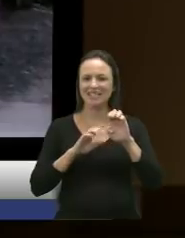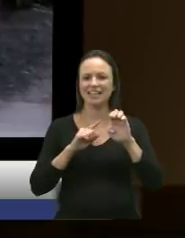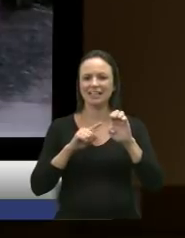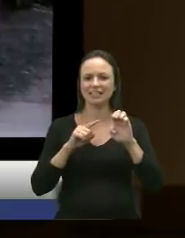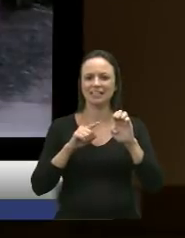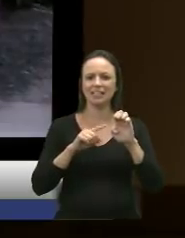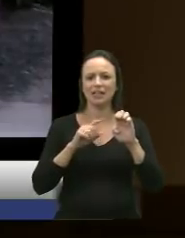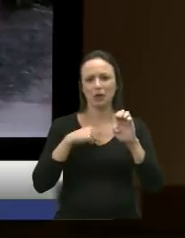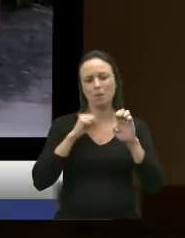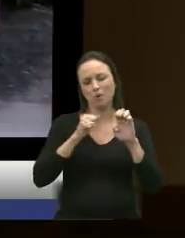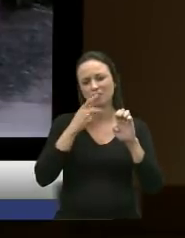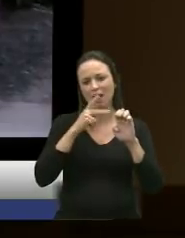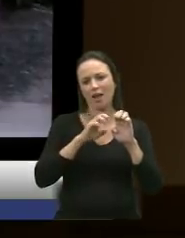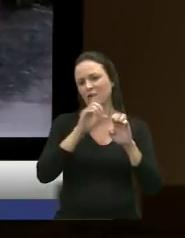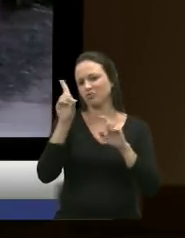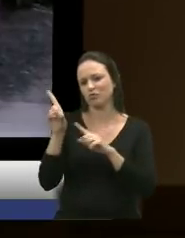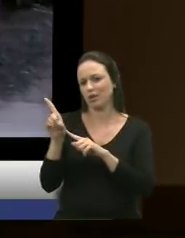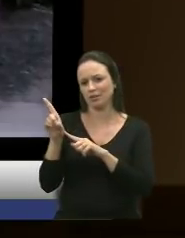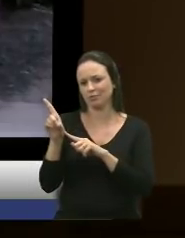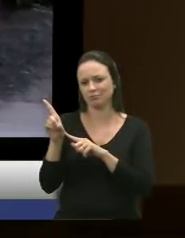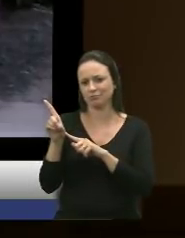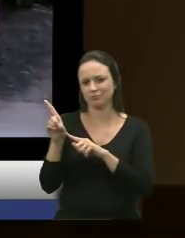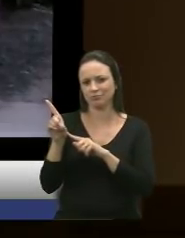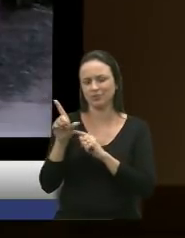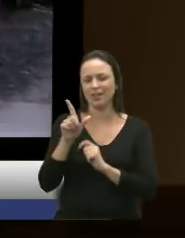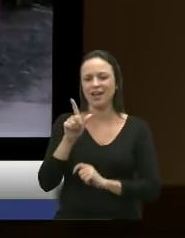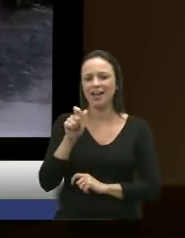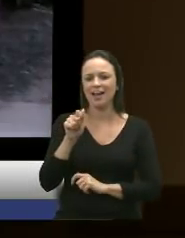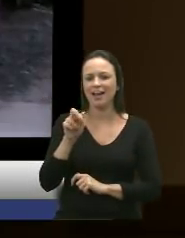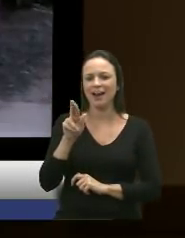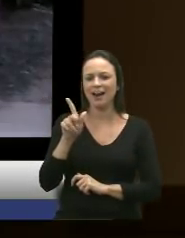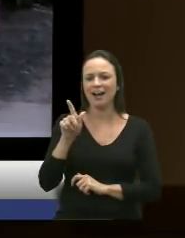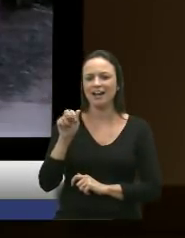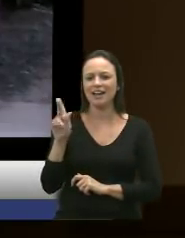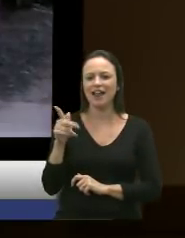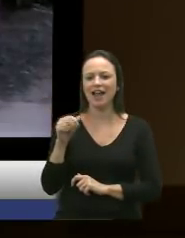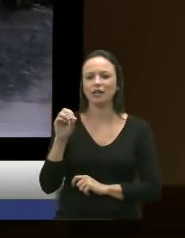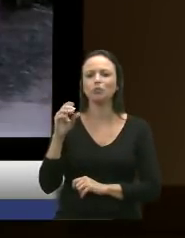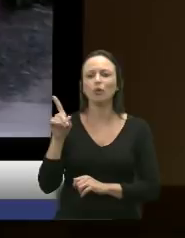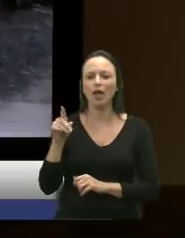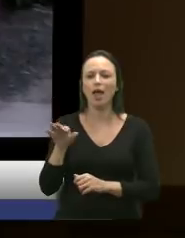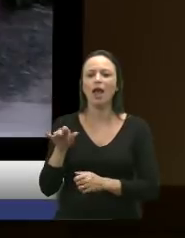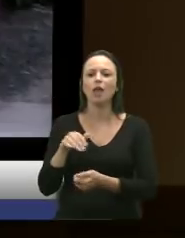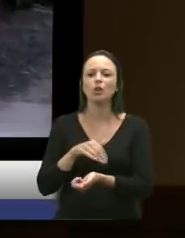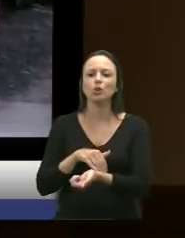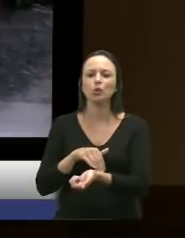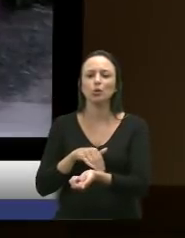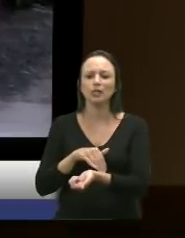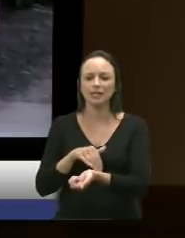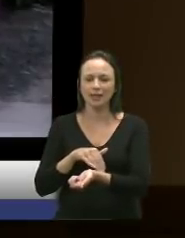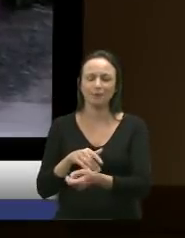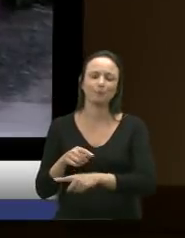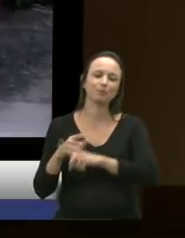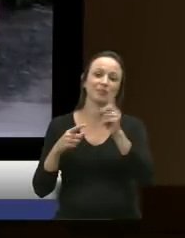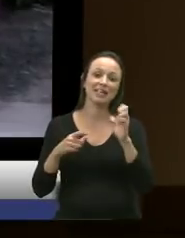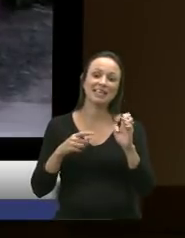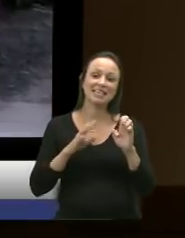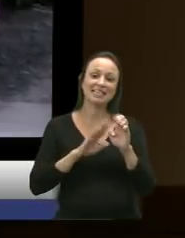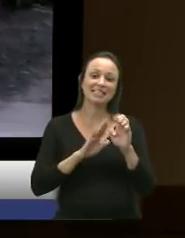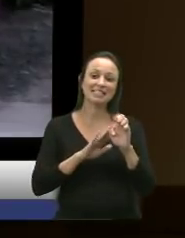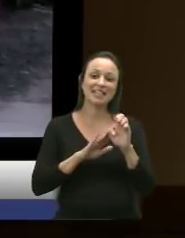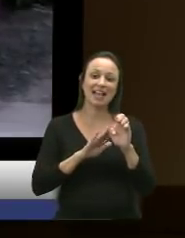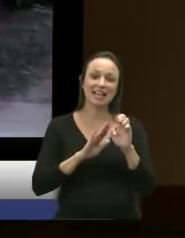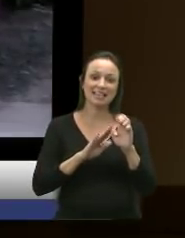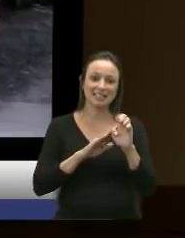o da direita não. O da direita é o Galhardo, era de Torrinha. O da esquerda está aqui no